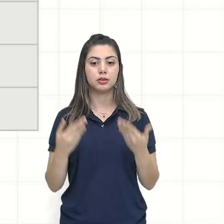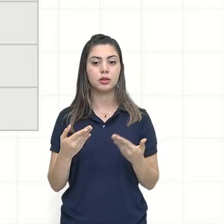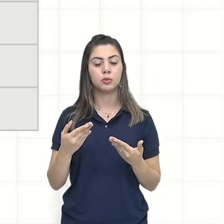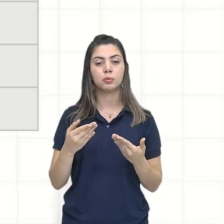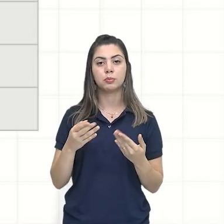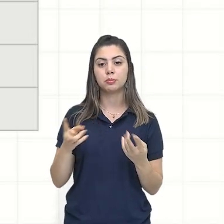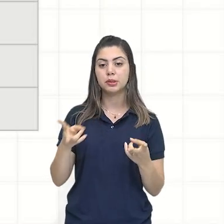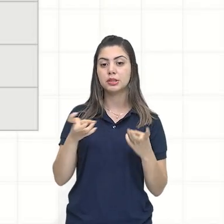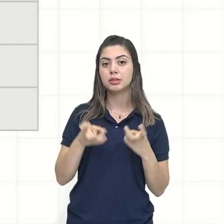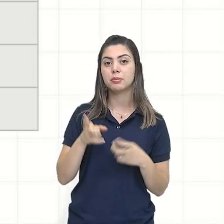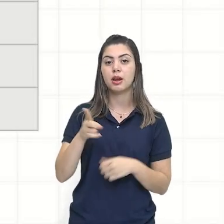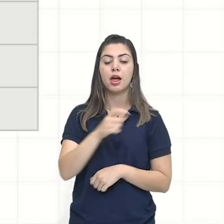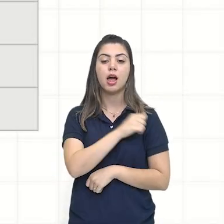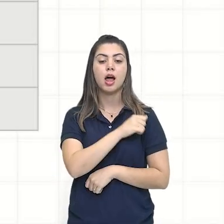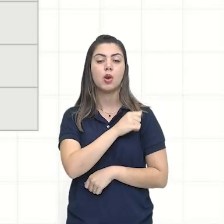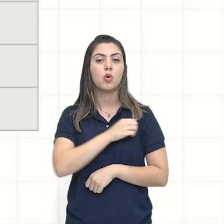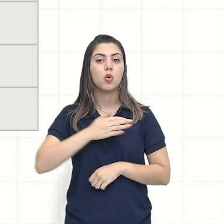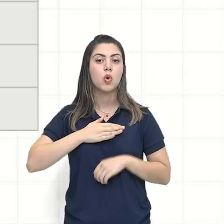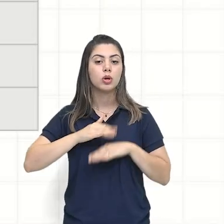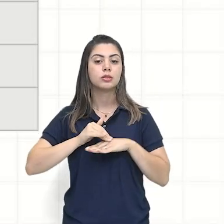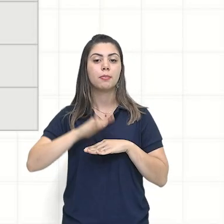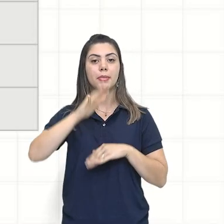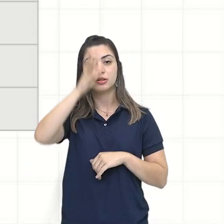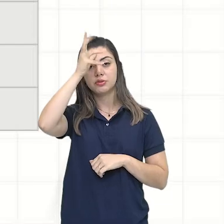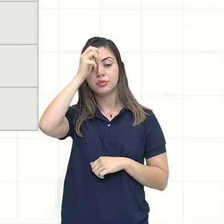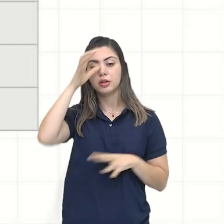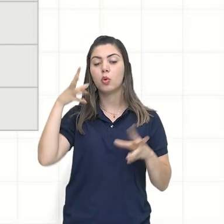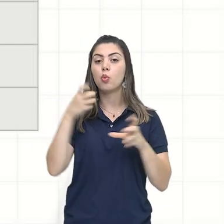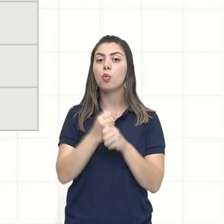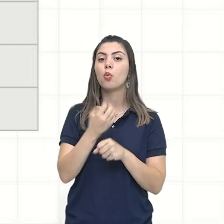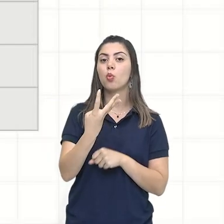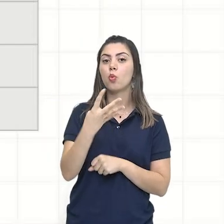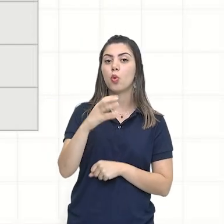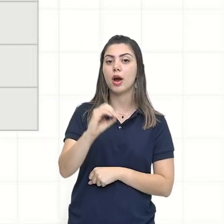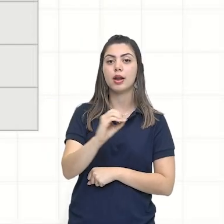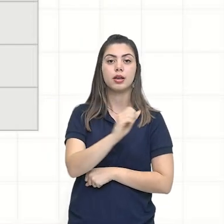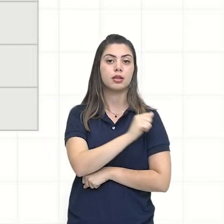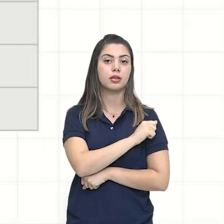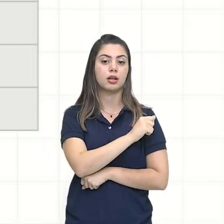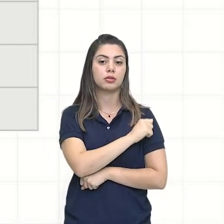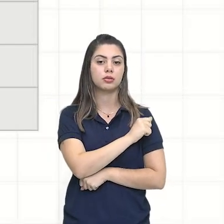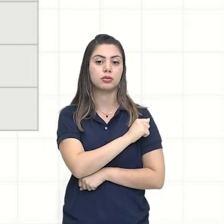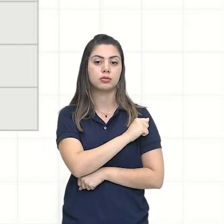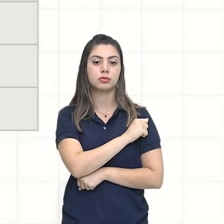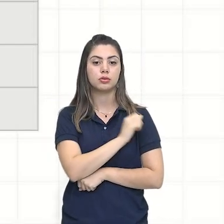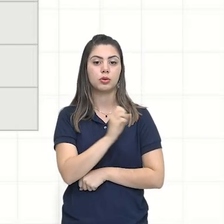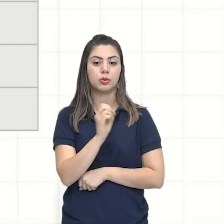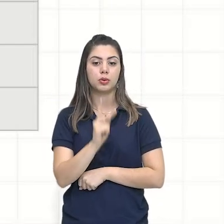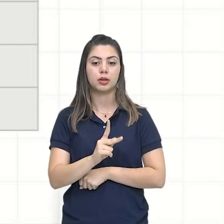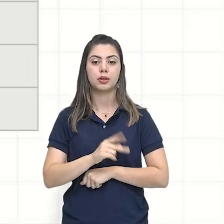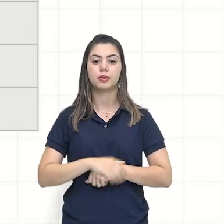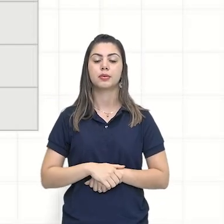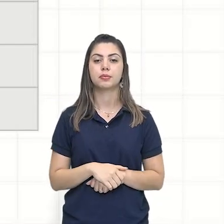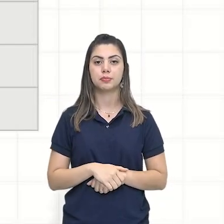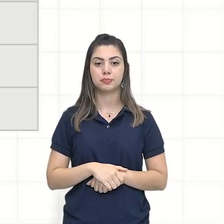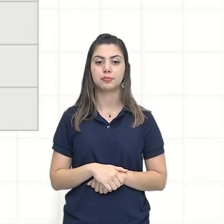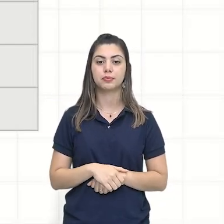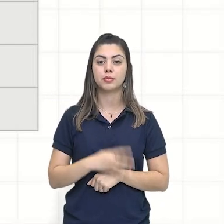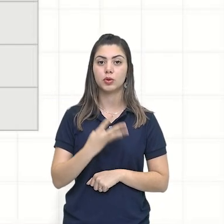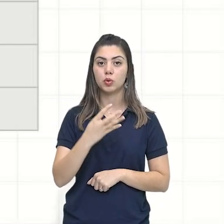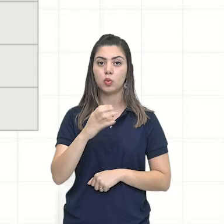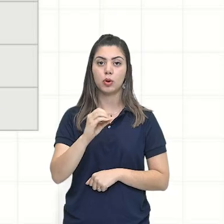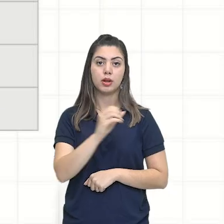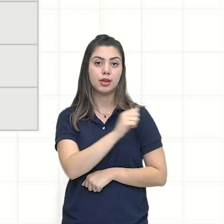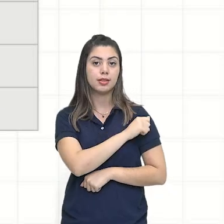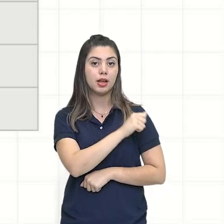diária por frango na escola é de 40 alunos, tá bom, pessoal? Isso daqui não está sendo associado à